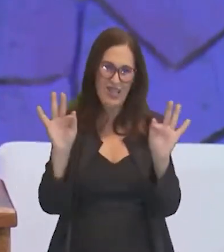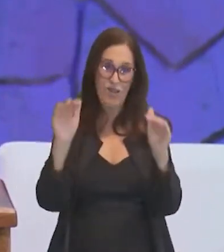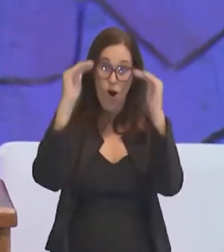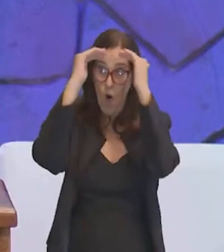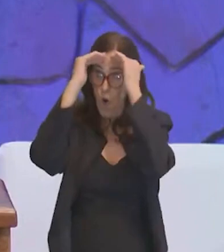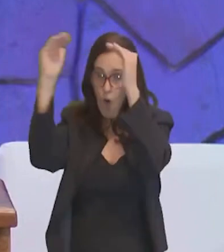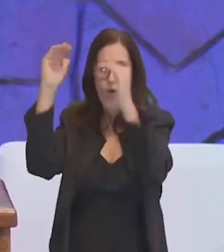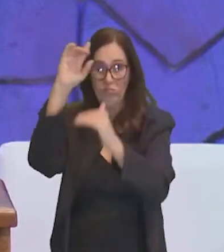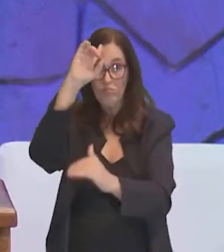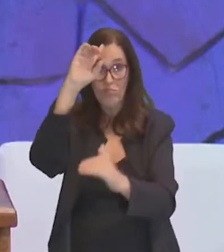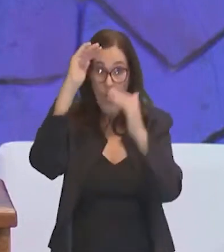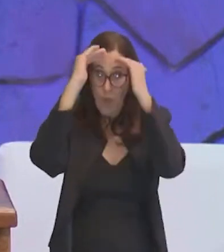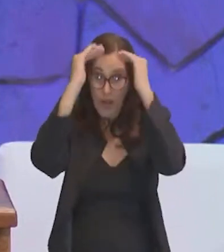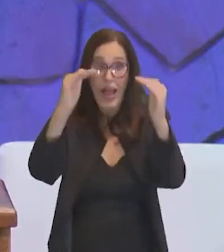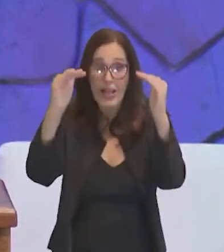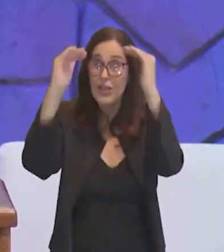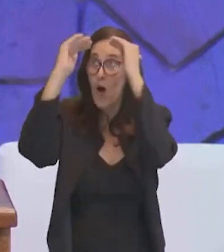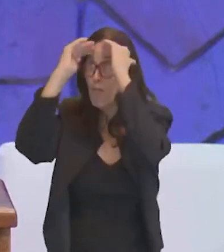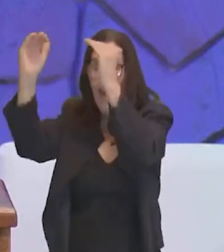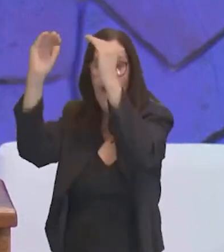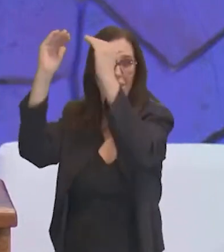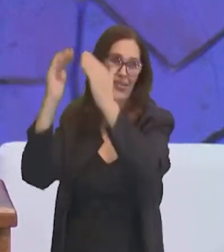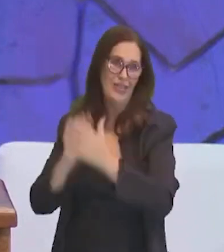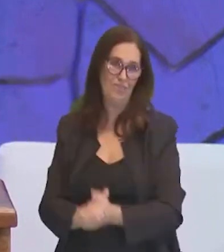Obedece, obedece,